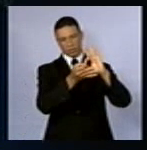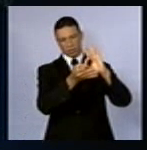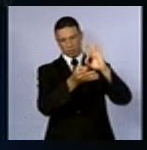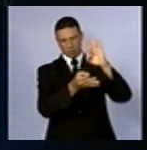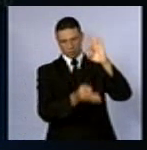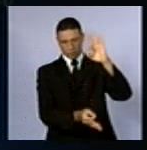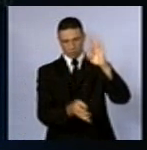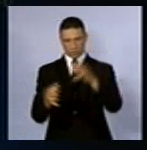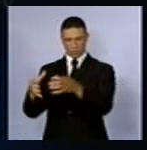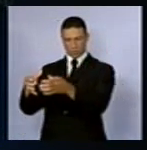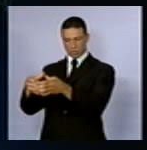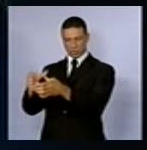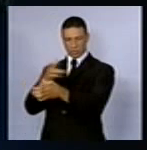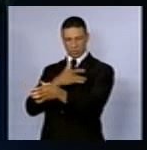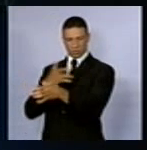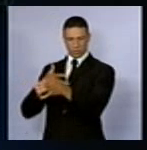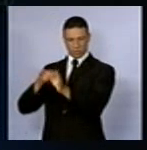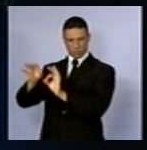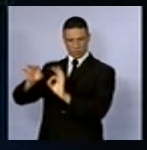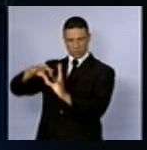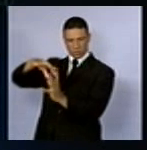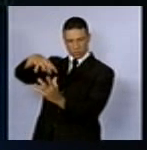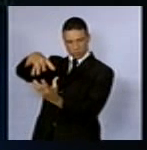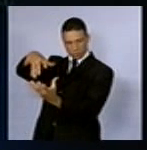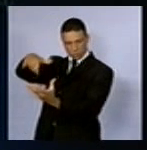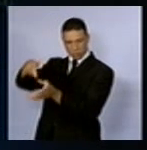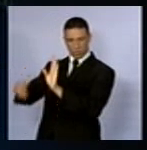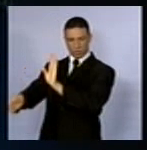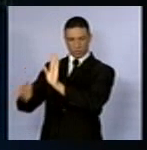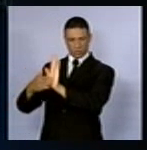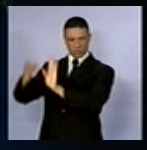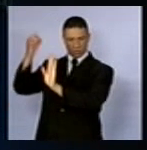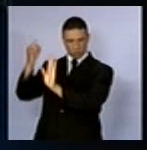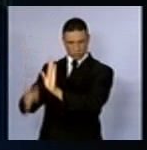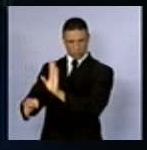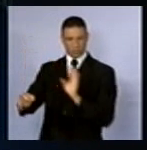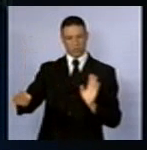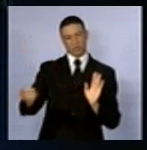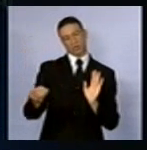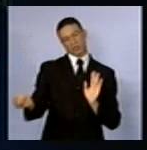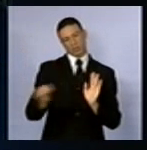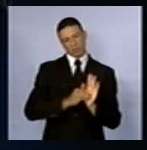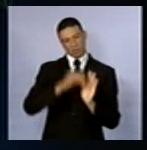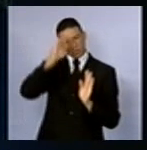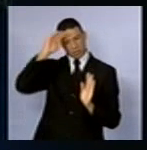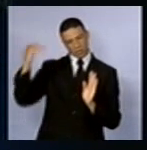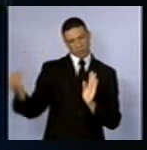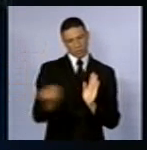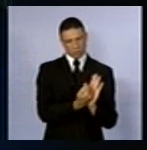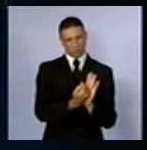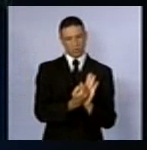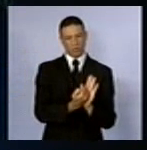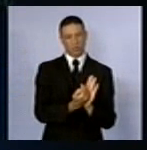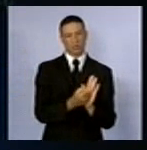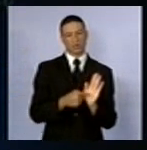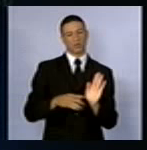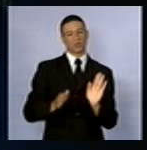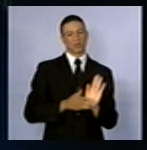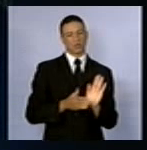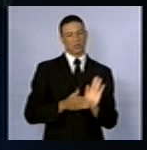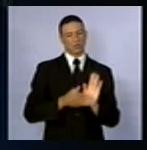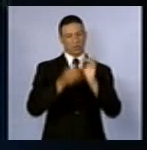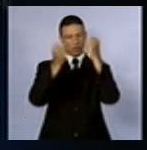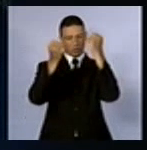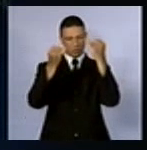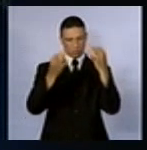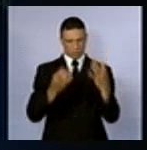pela Organização Mundial de Saúde que estabelece os limites do iip ela vai tem uma tem uma proposta de ser